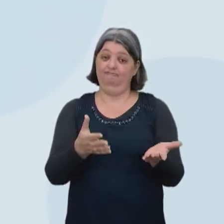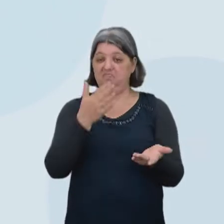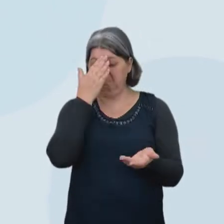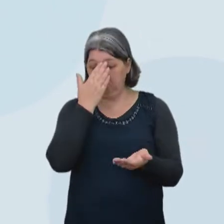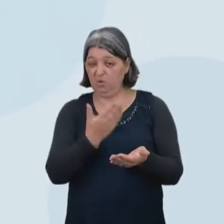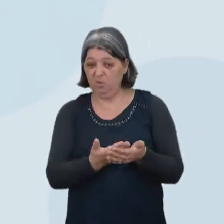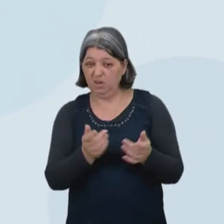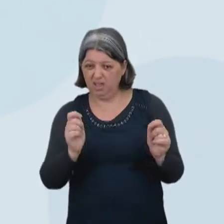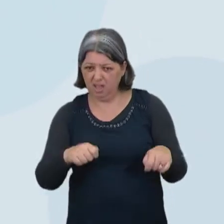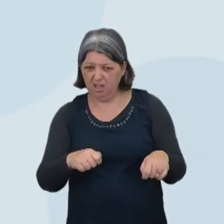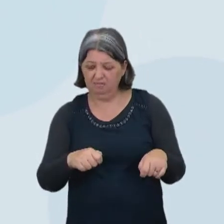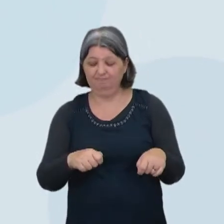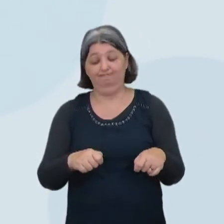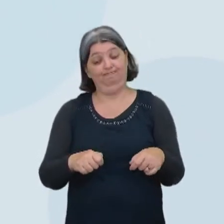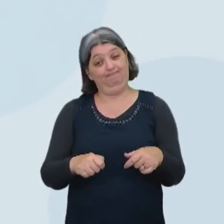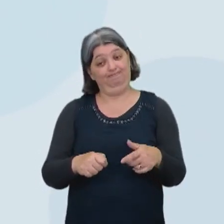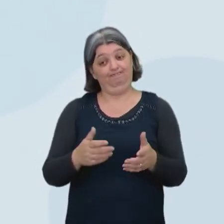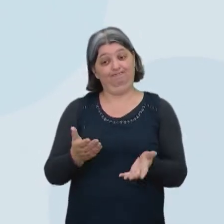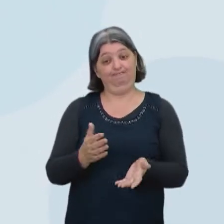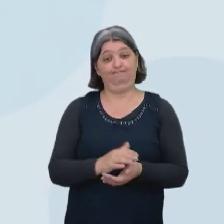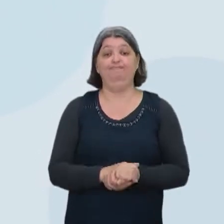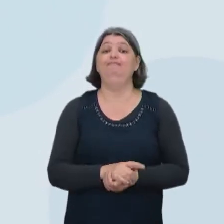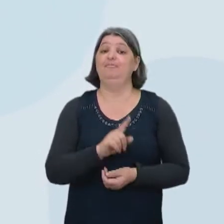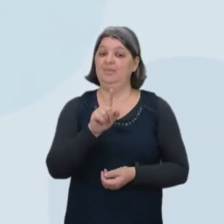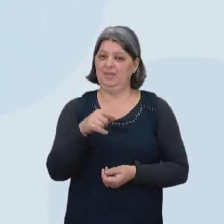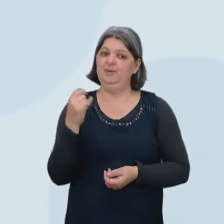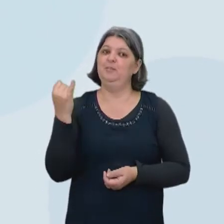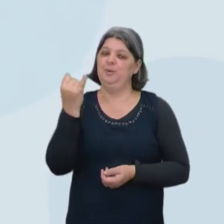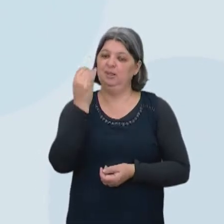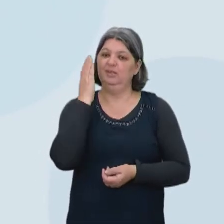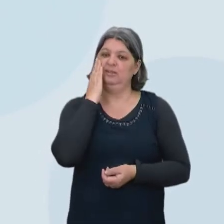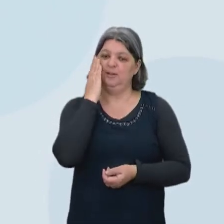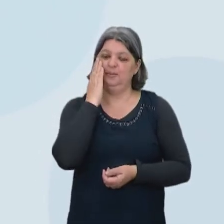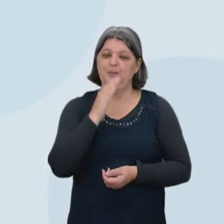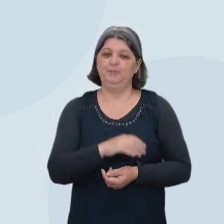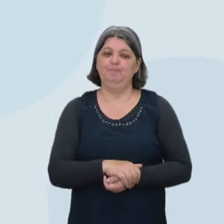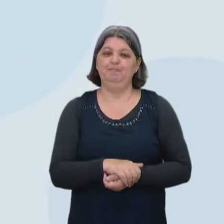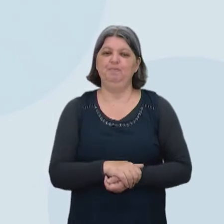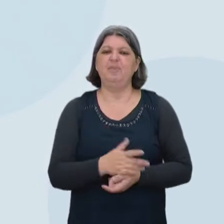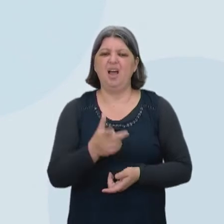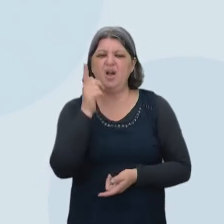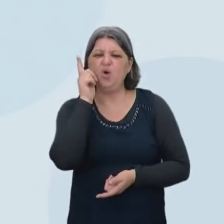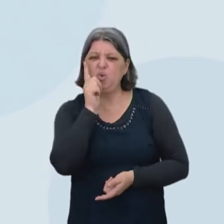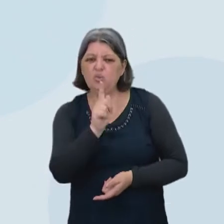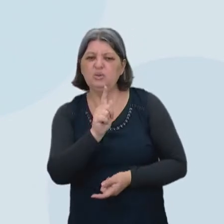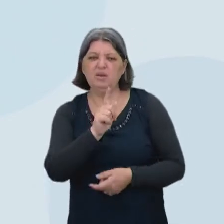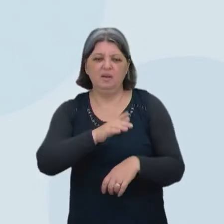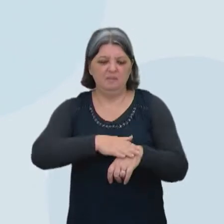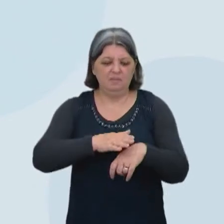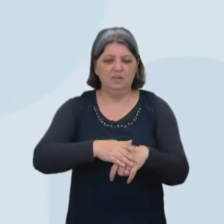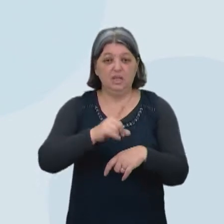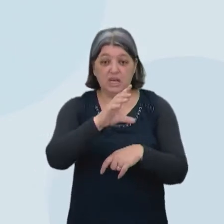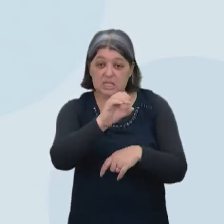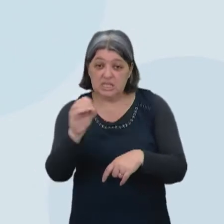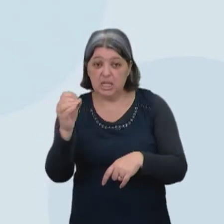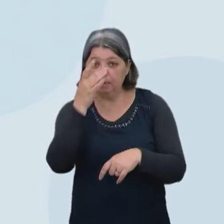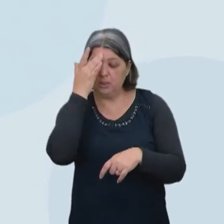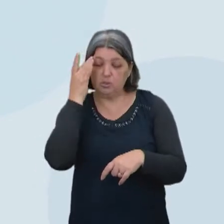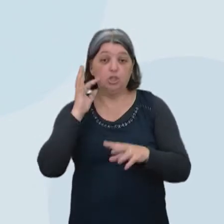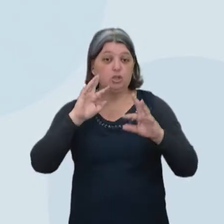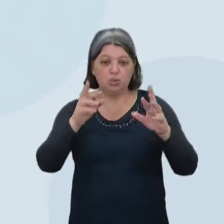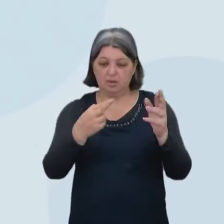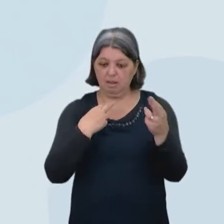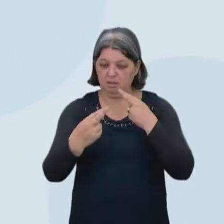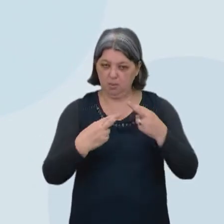confiança. É uma questão importante mesmo, né? Fiz uma pesquisa com 100 pessoas, todas responderão.